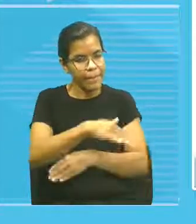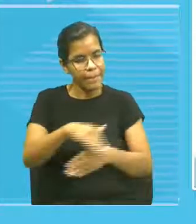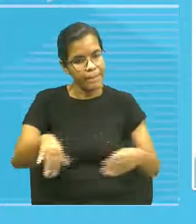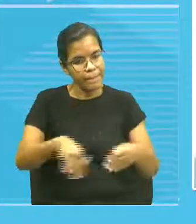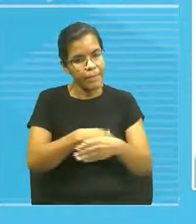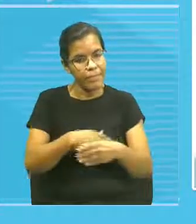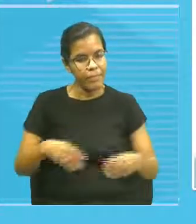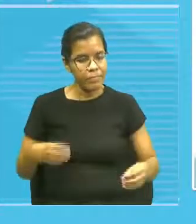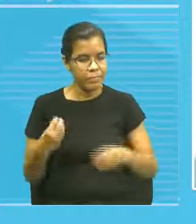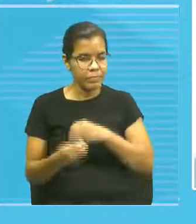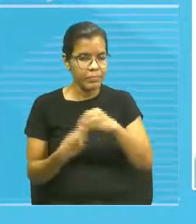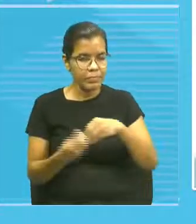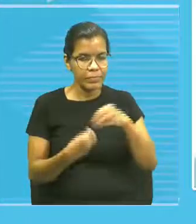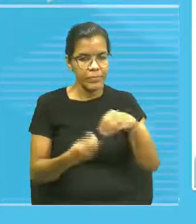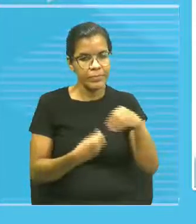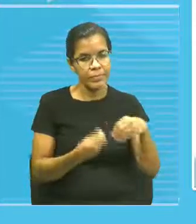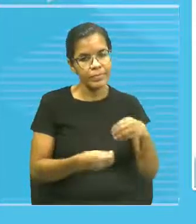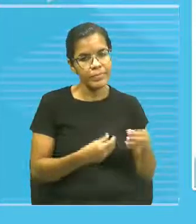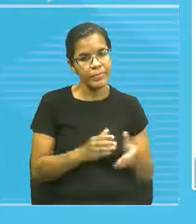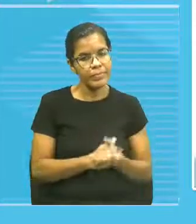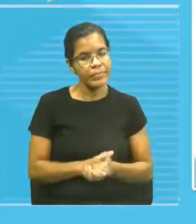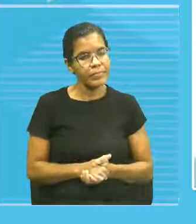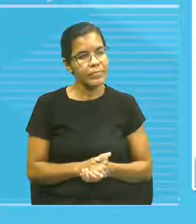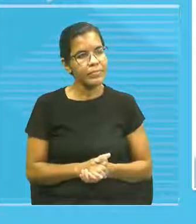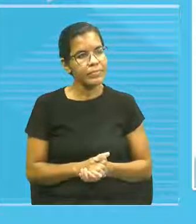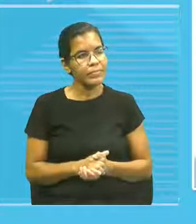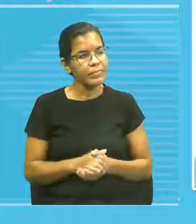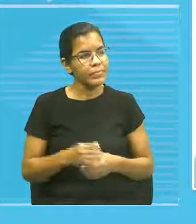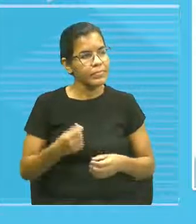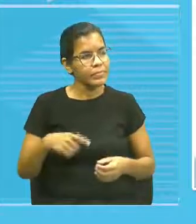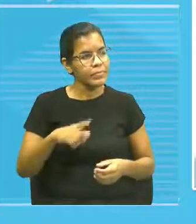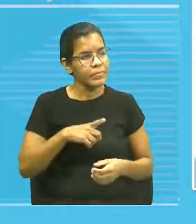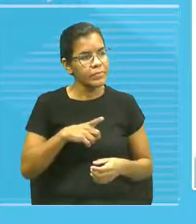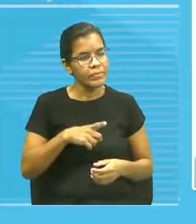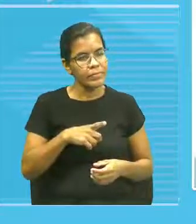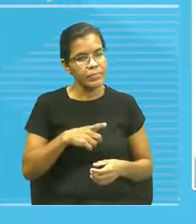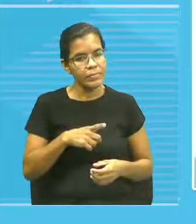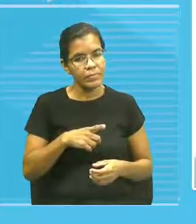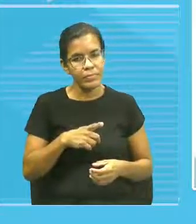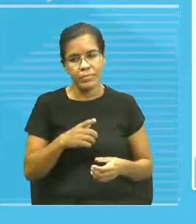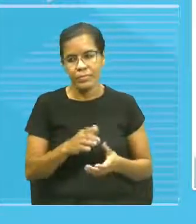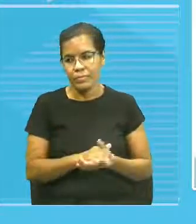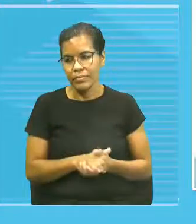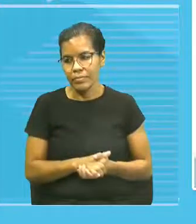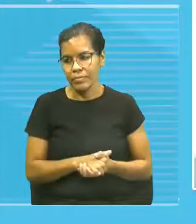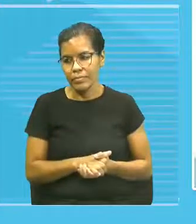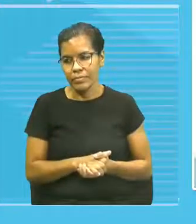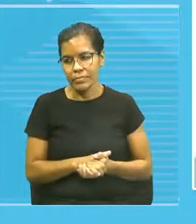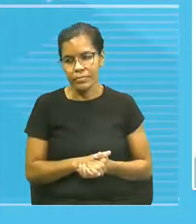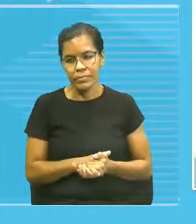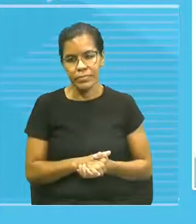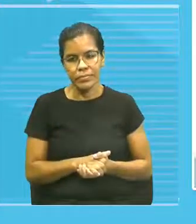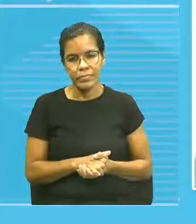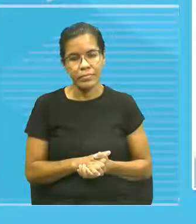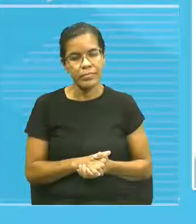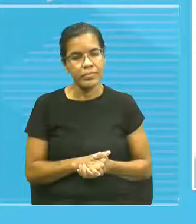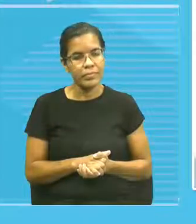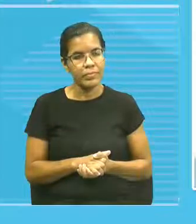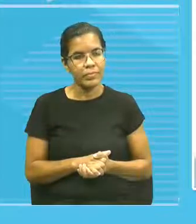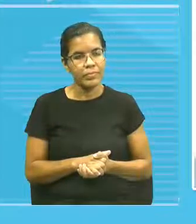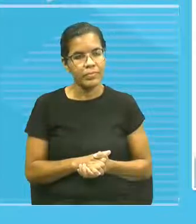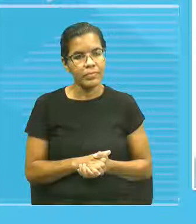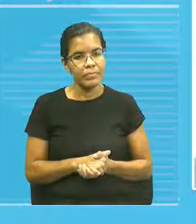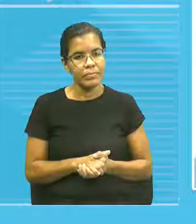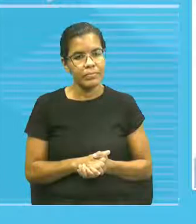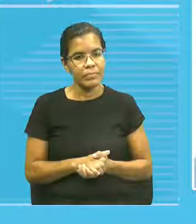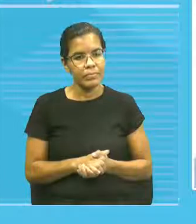há trocando com alguém. Tá? Então, quando você tem uma... Por exemplo,